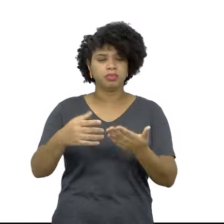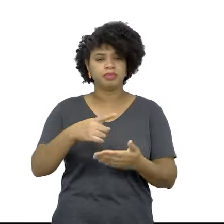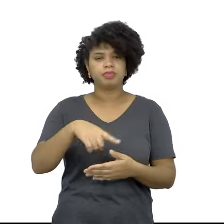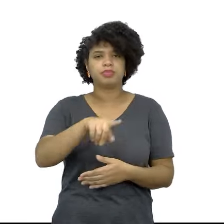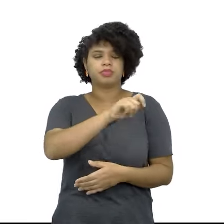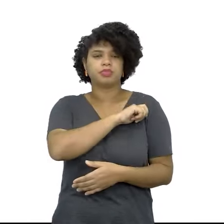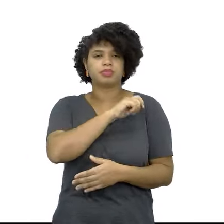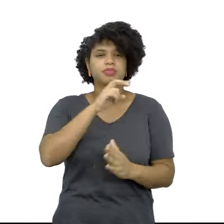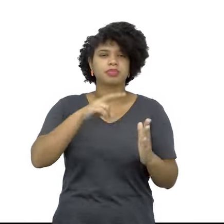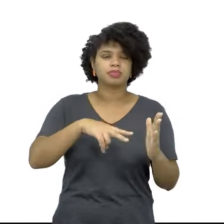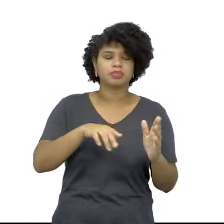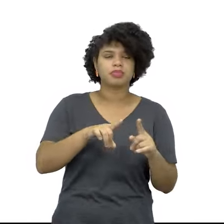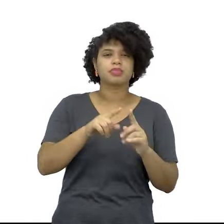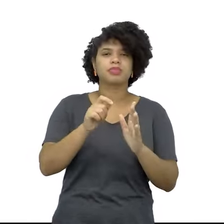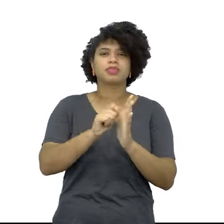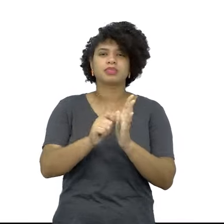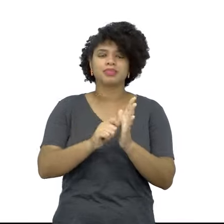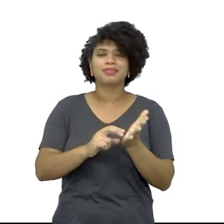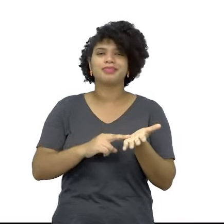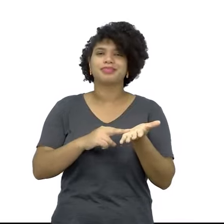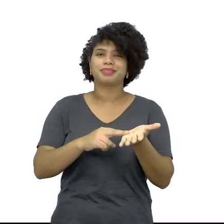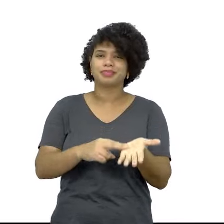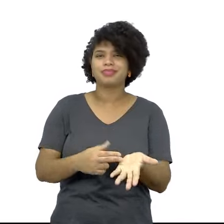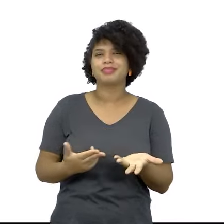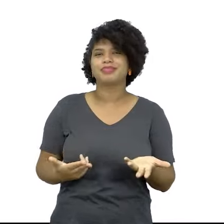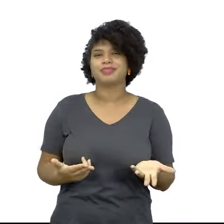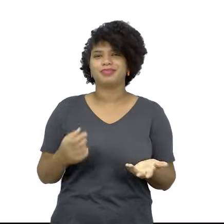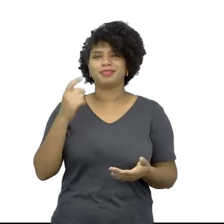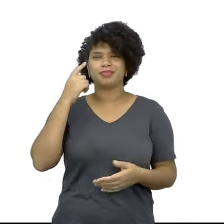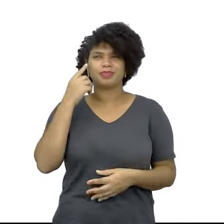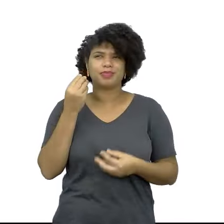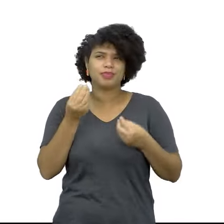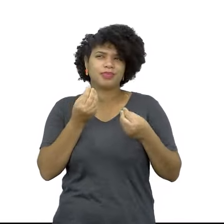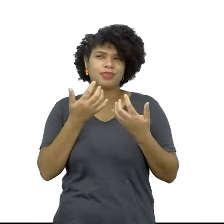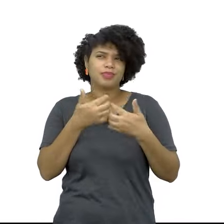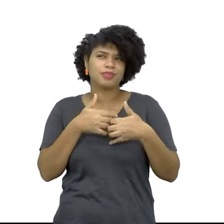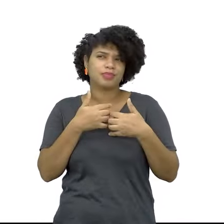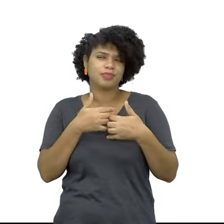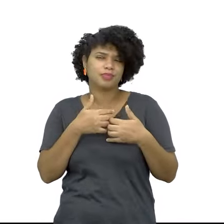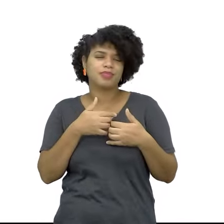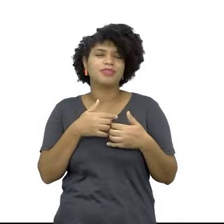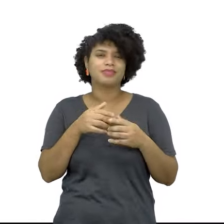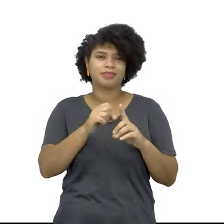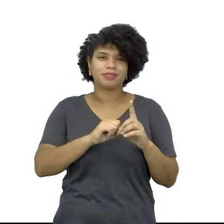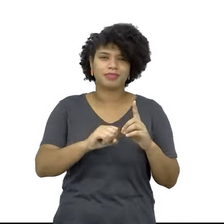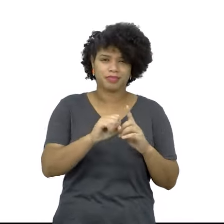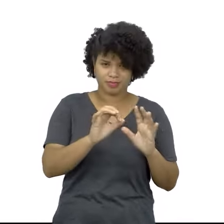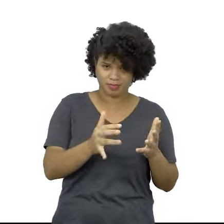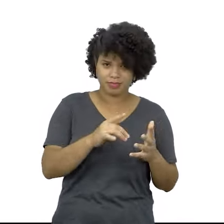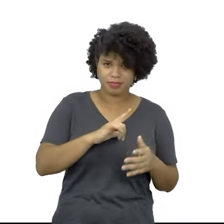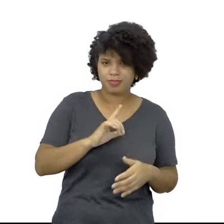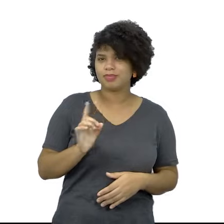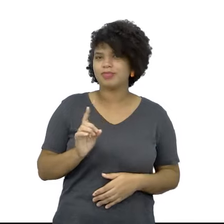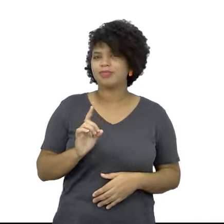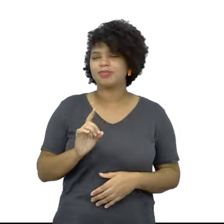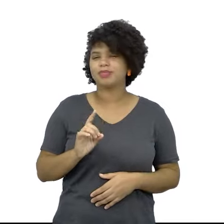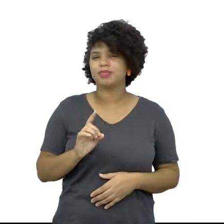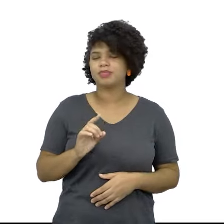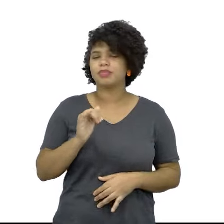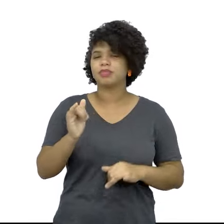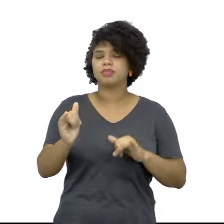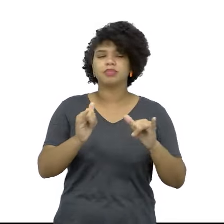estudantes vão ler e escrever cartas, e pensando na função social dessas cartas, né, o que elas podem comunicar às